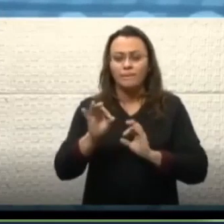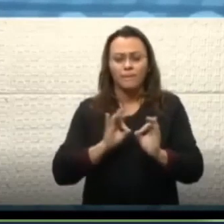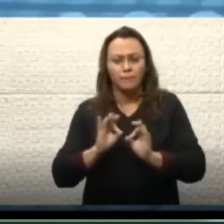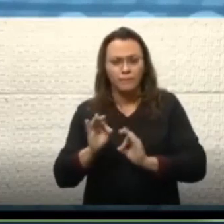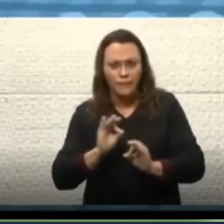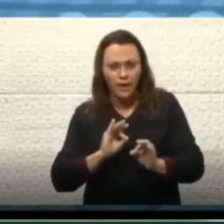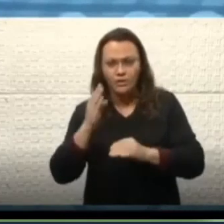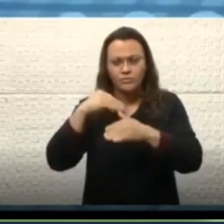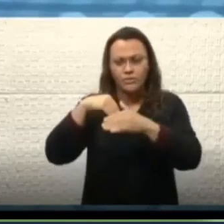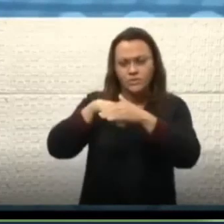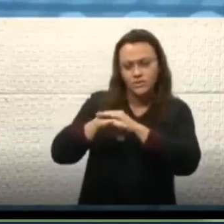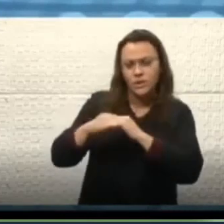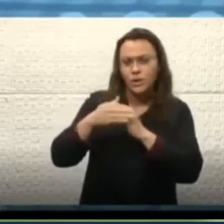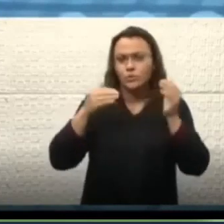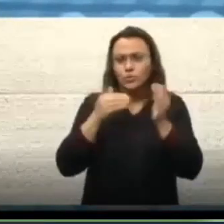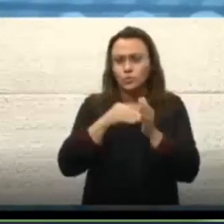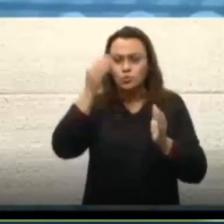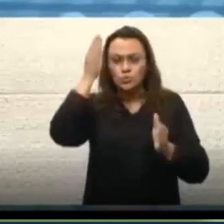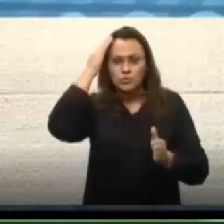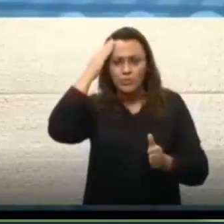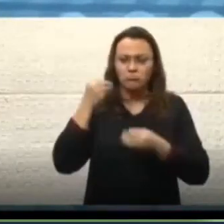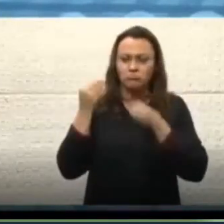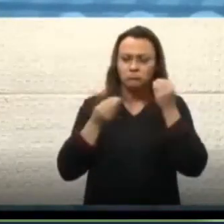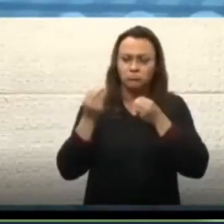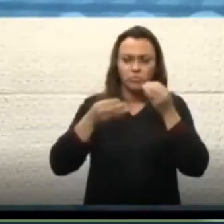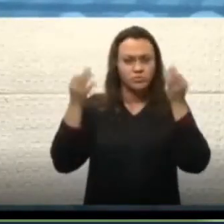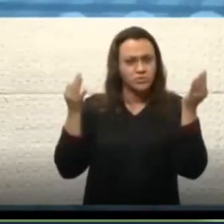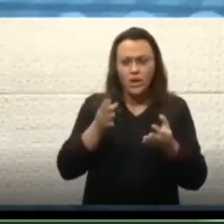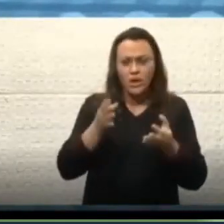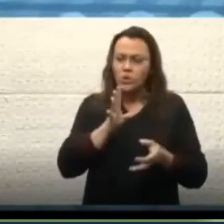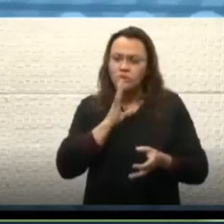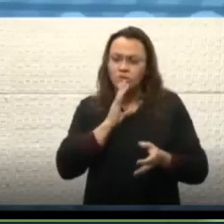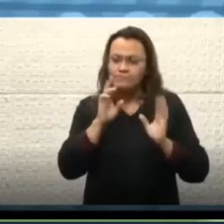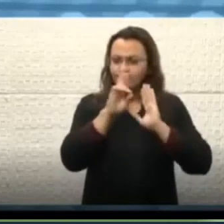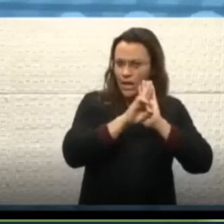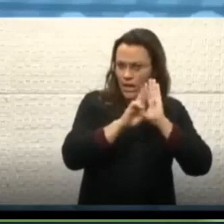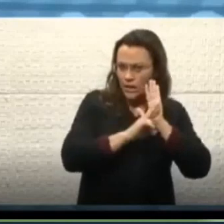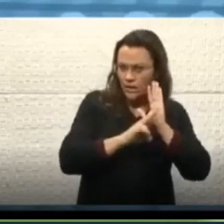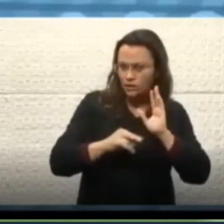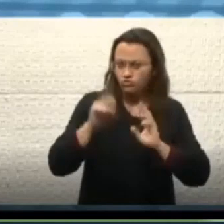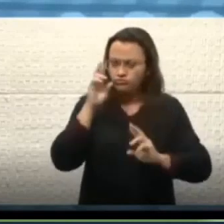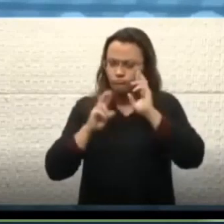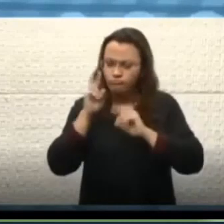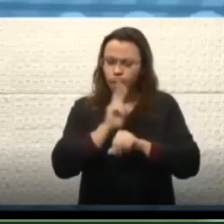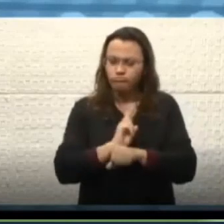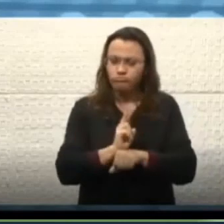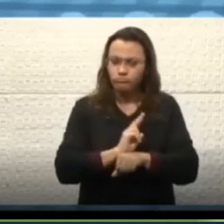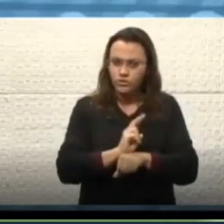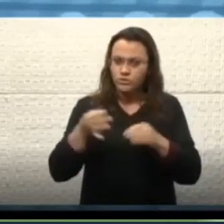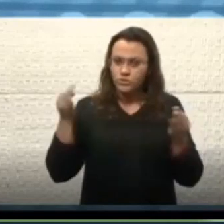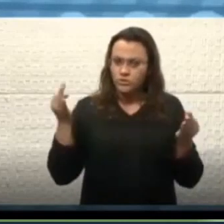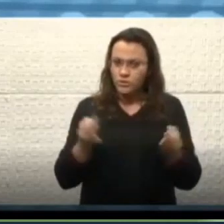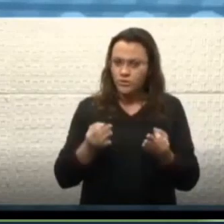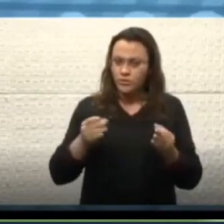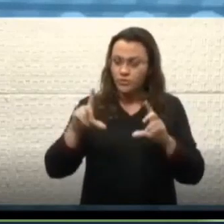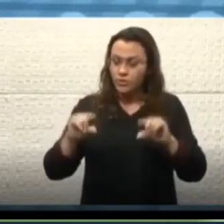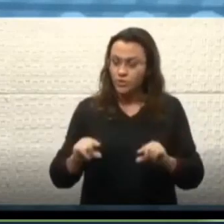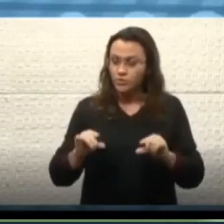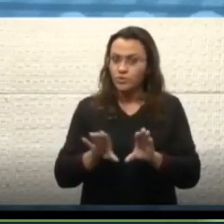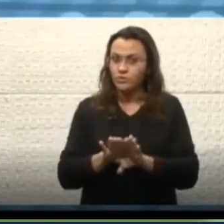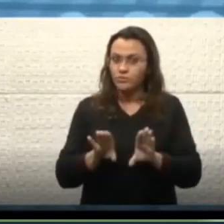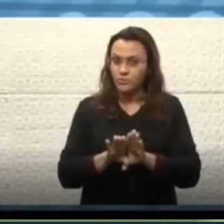preparo. Então, nós temos que saber armazenar isso corretamente. Conhecer essas normas de vigilância, de armazenamento correto, vai